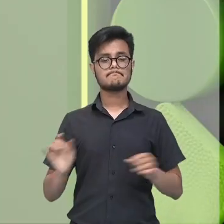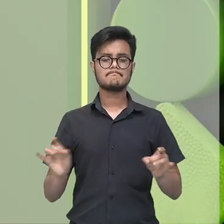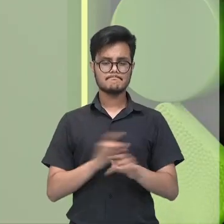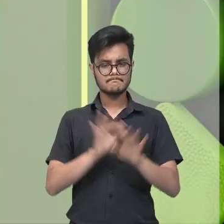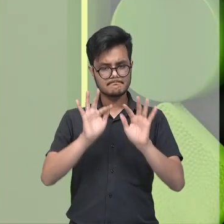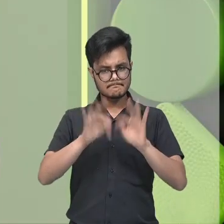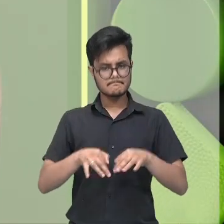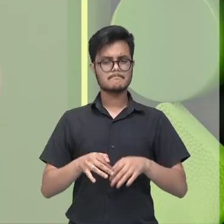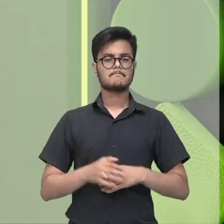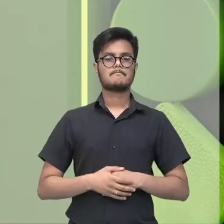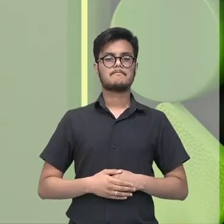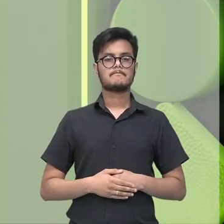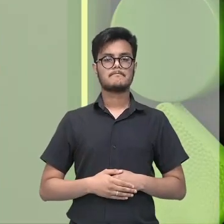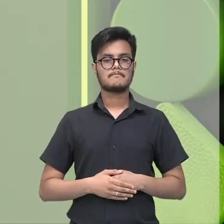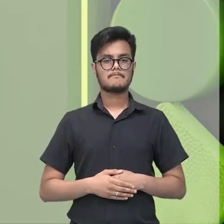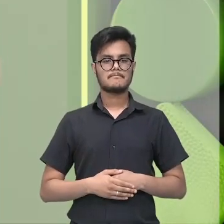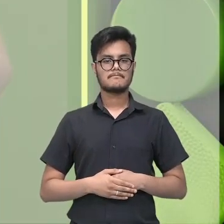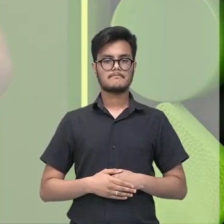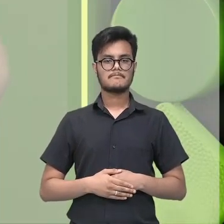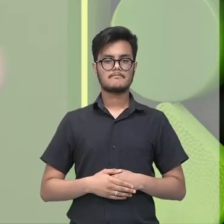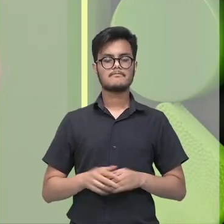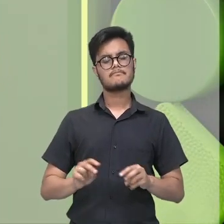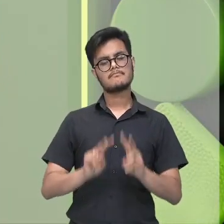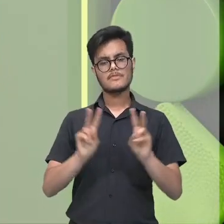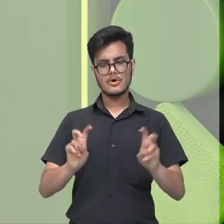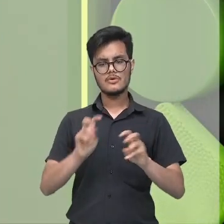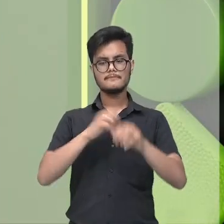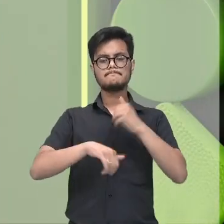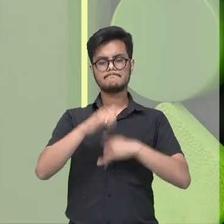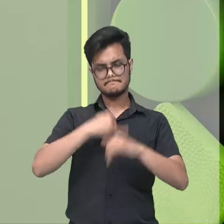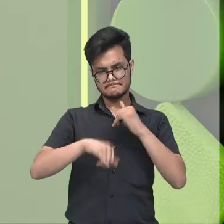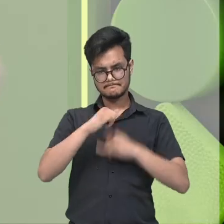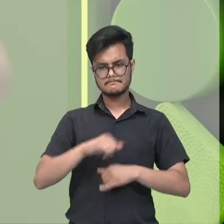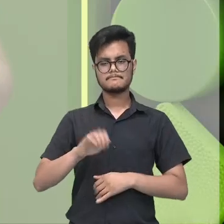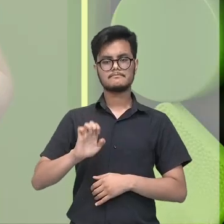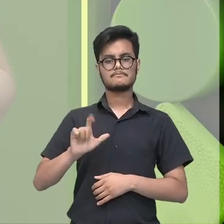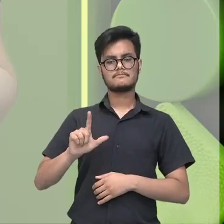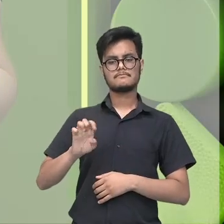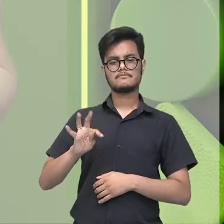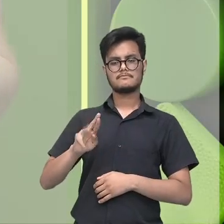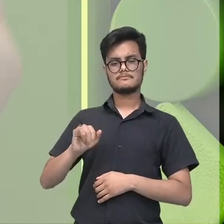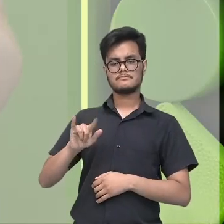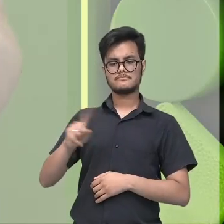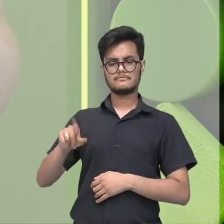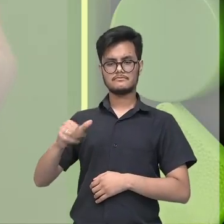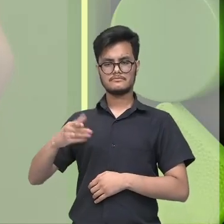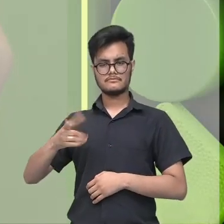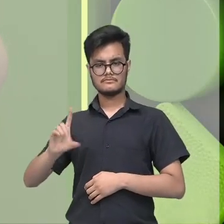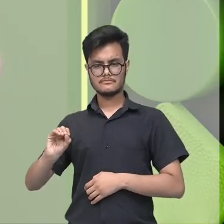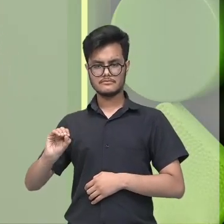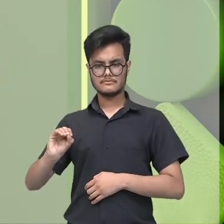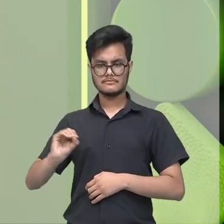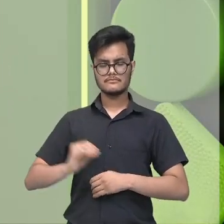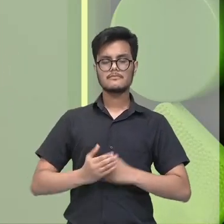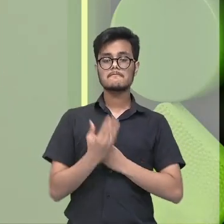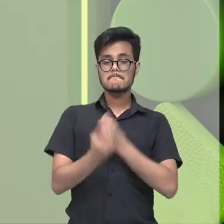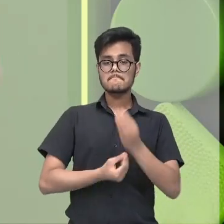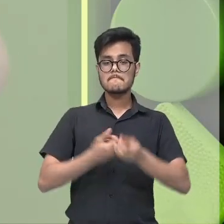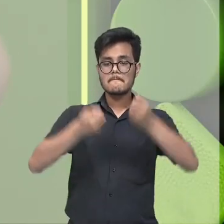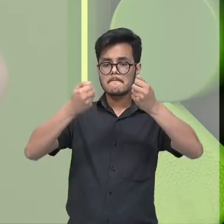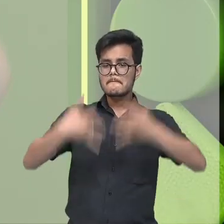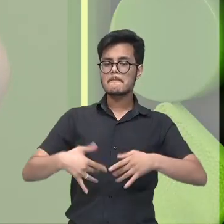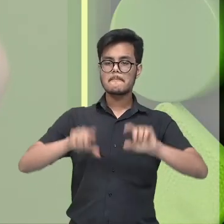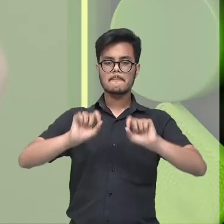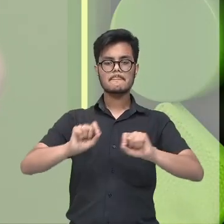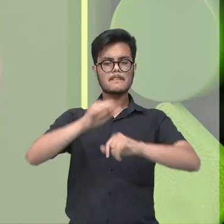parte da animação que envolveu a eletrização por indução. Falando ainda, né, sobre